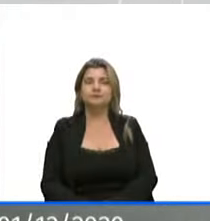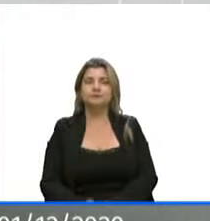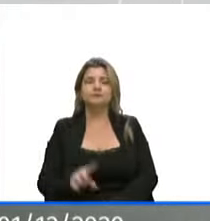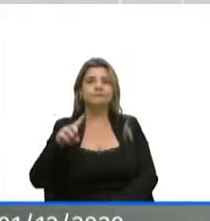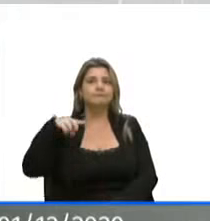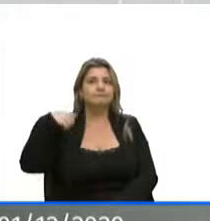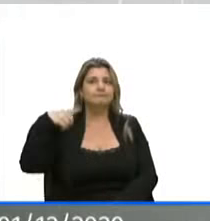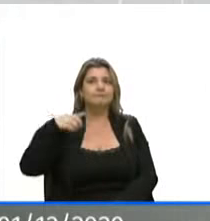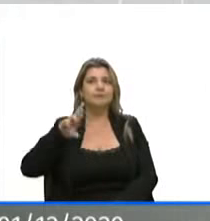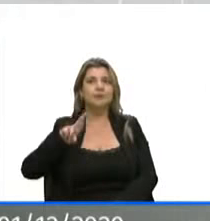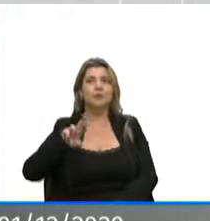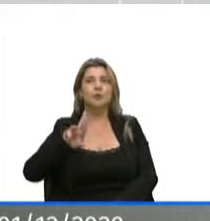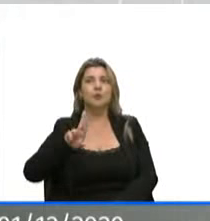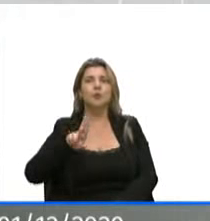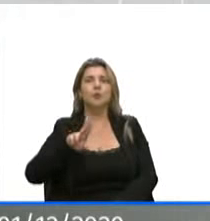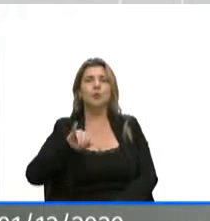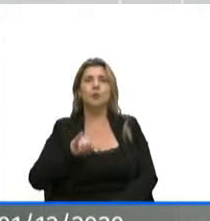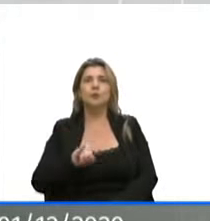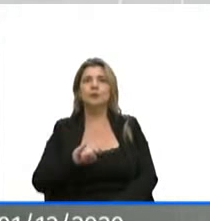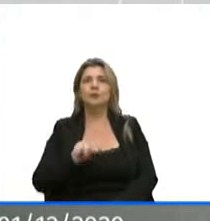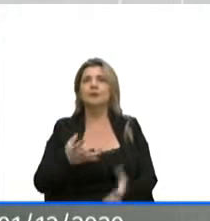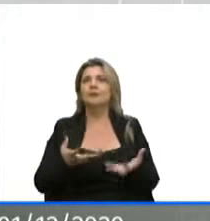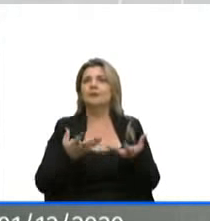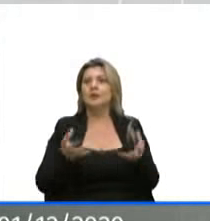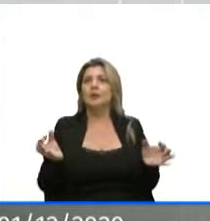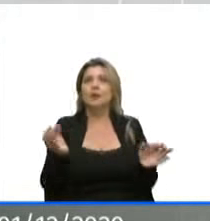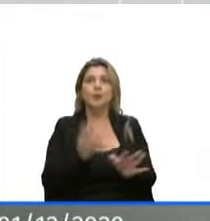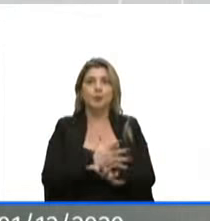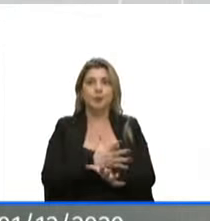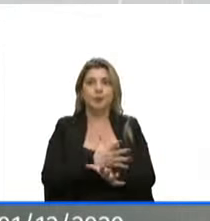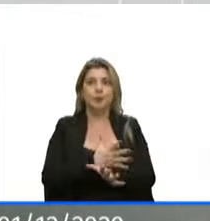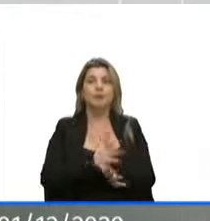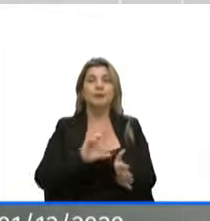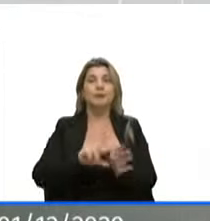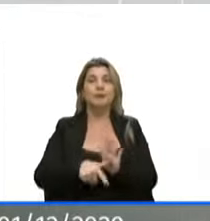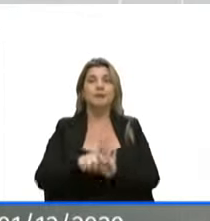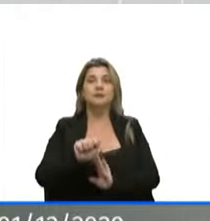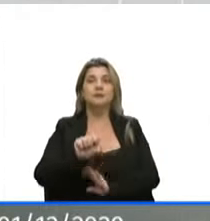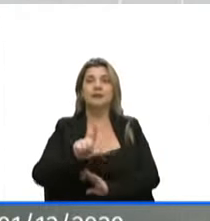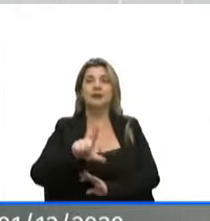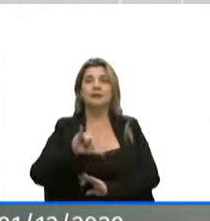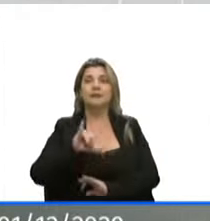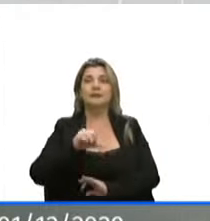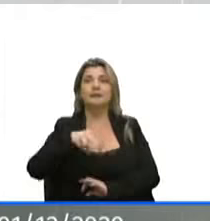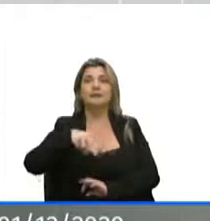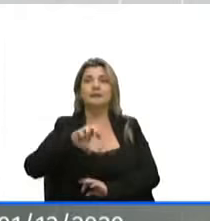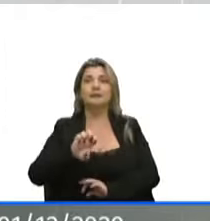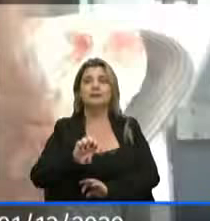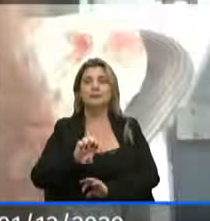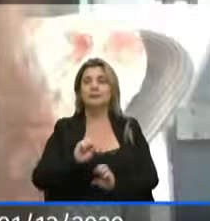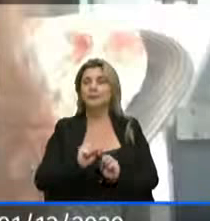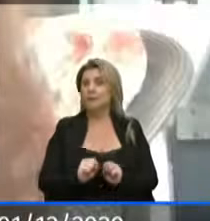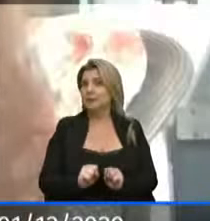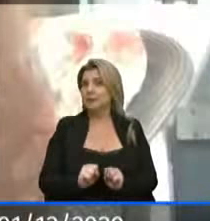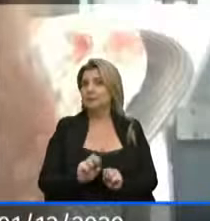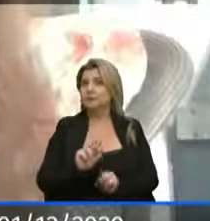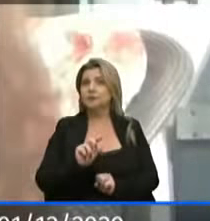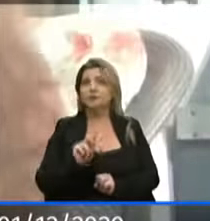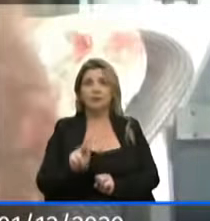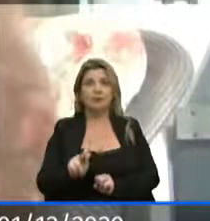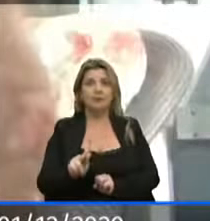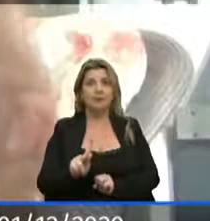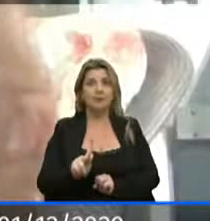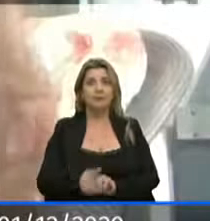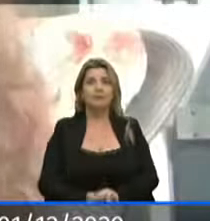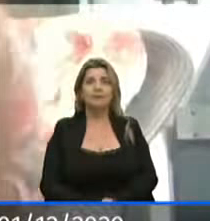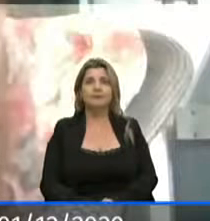Deputado Rui queria concluir só uma questão e em seguida a Anne, pode ser? Só porque ele disse que queria complementar, ou Anne Ortiz? Acho